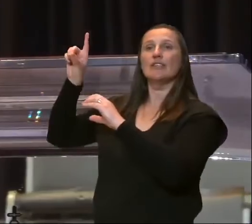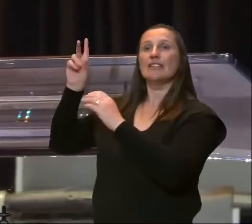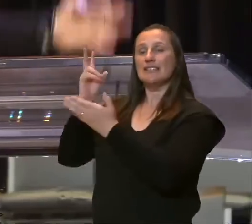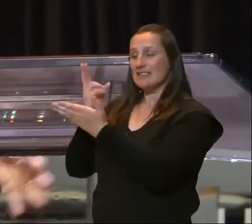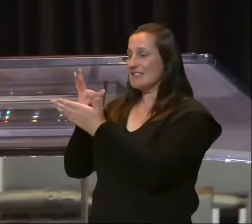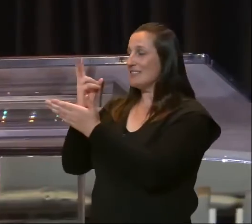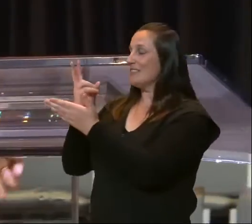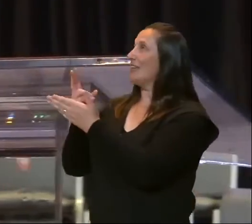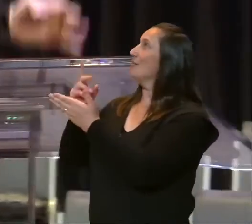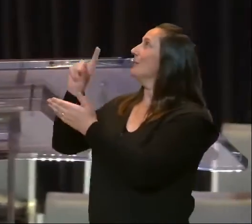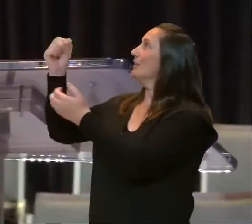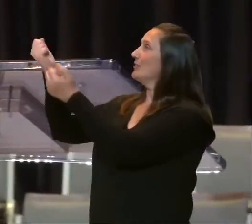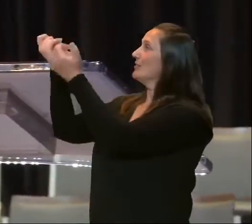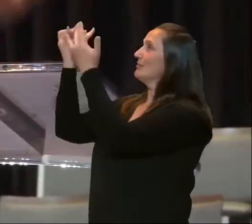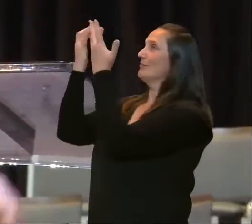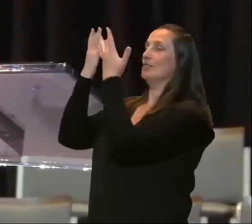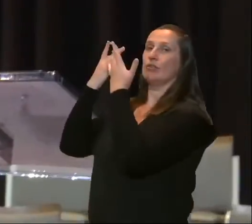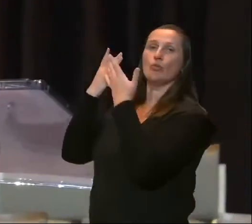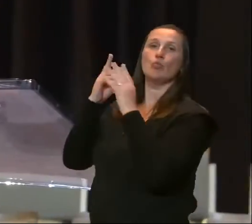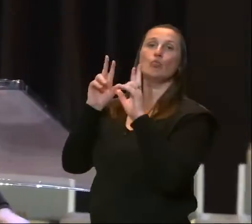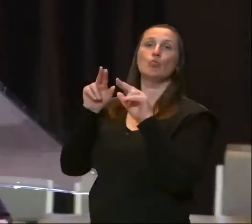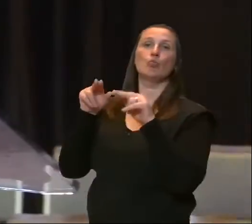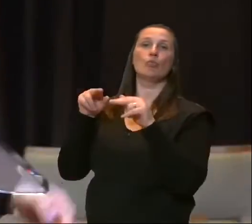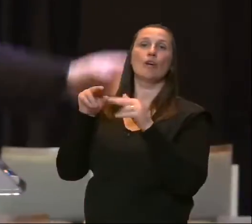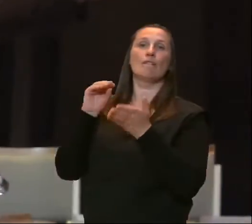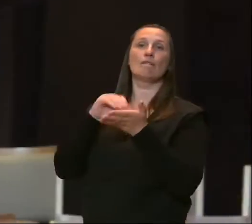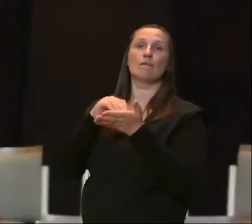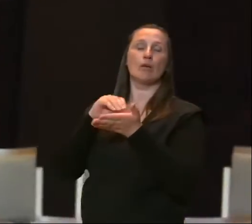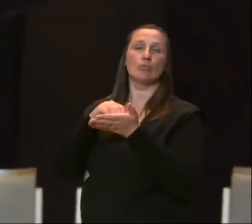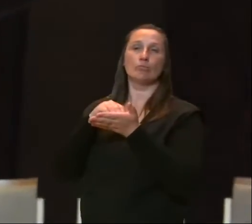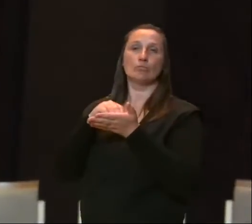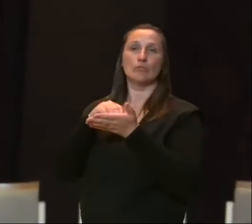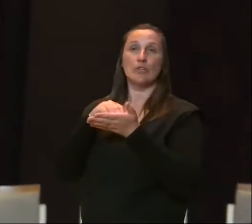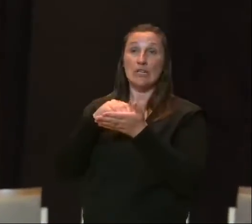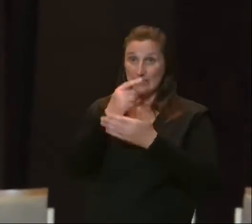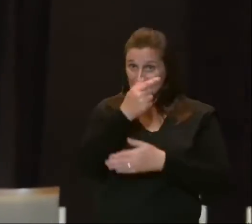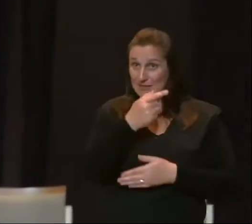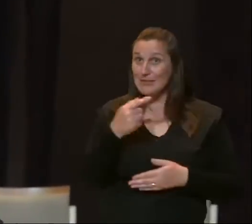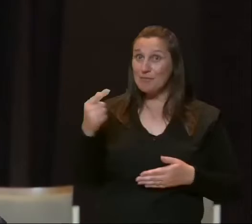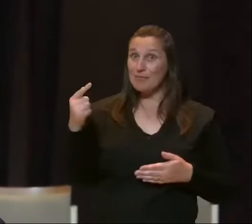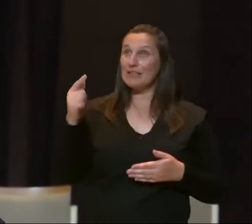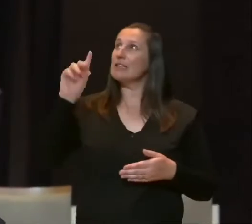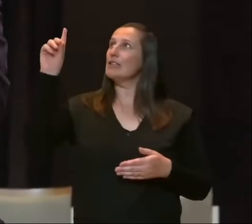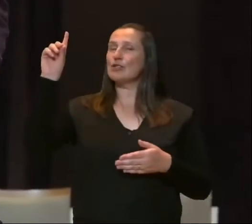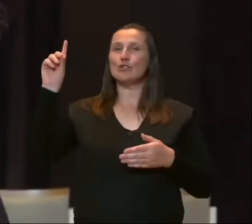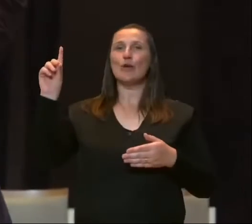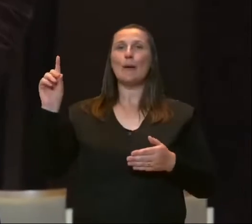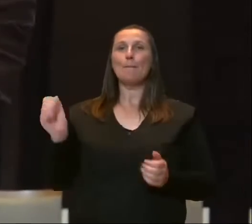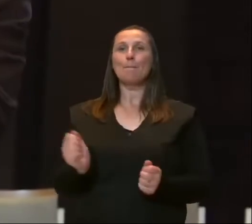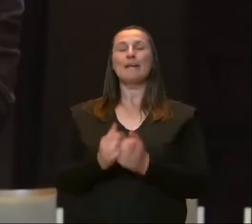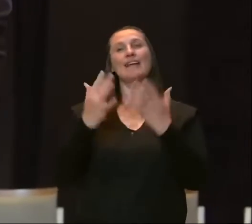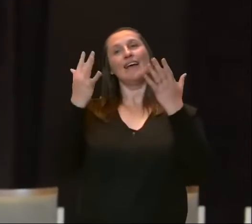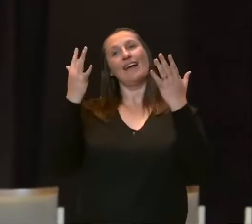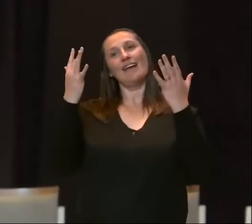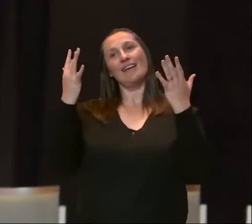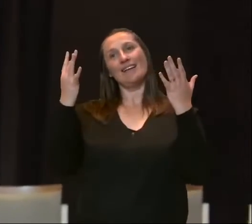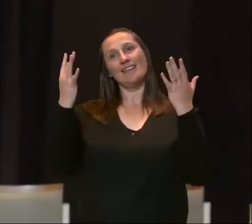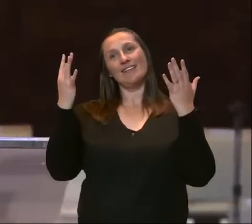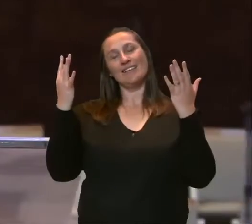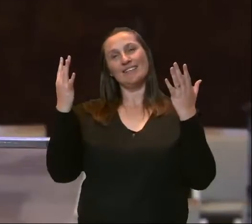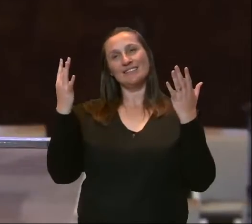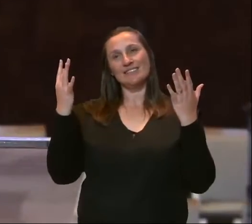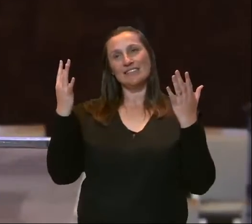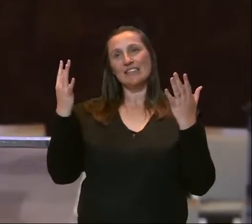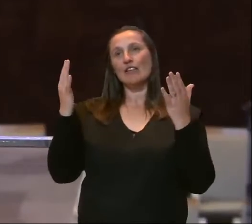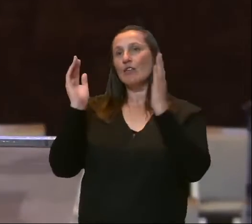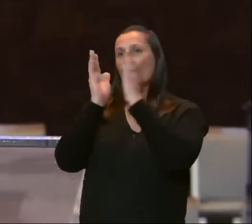do Senhor veio, nunca faltou. Ainda essa semana Deus fez um milagre, tocou o coração de um irmão, estava orando